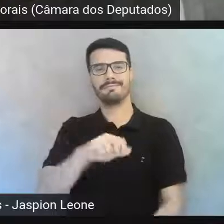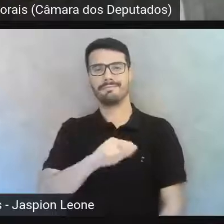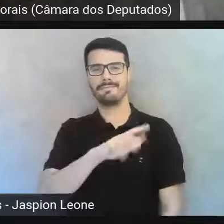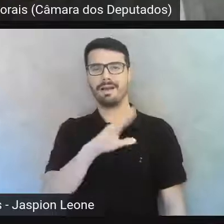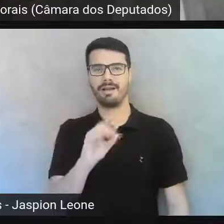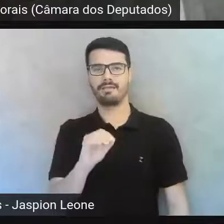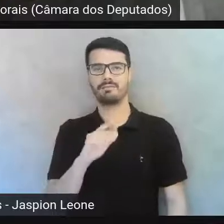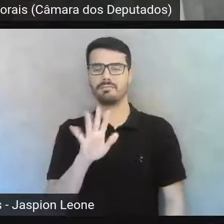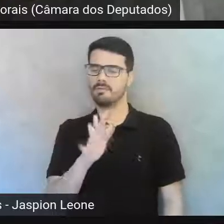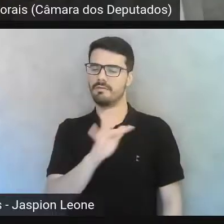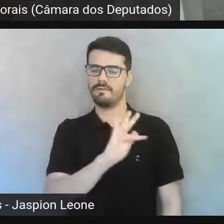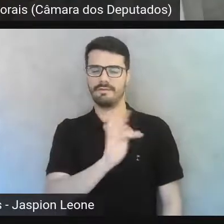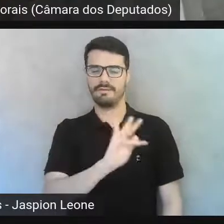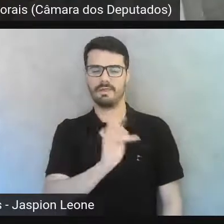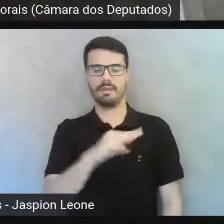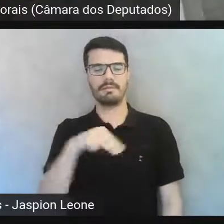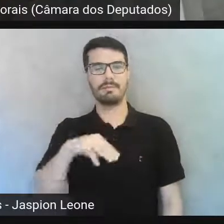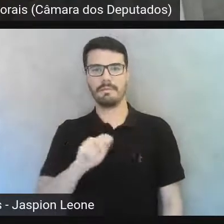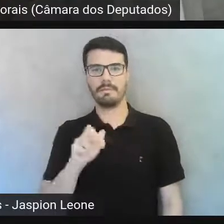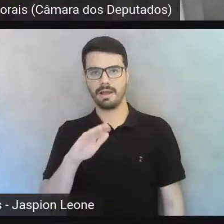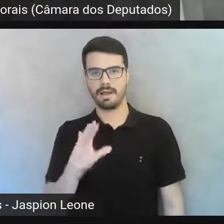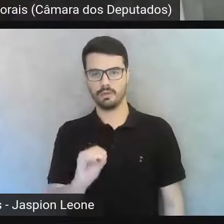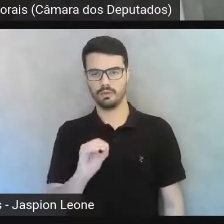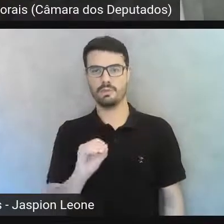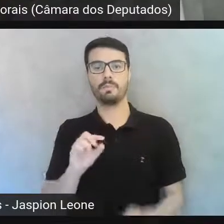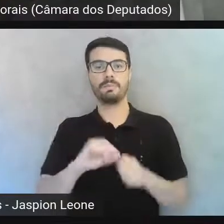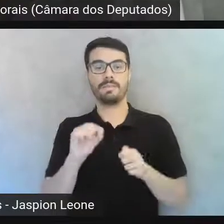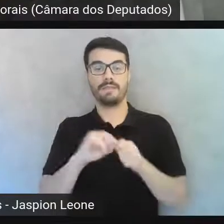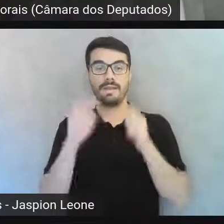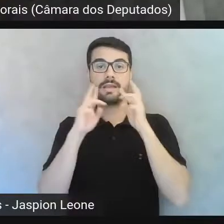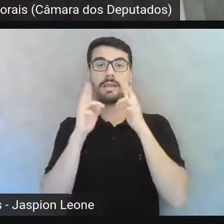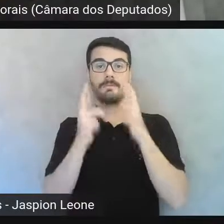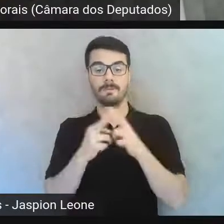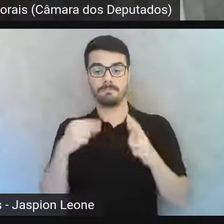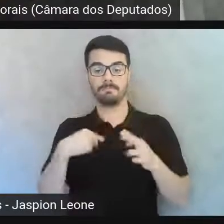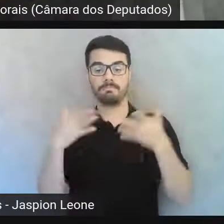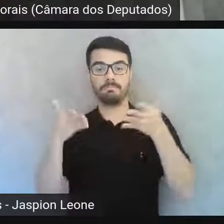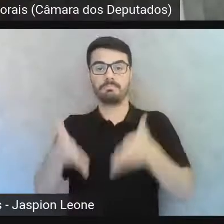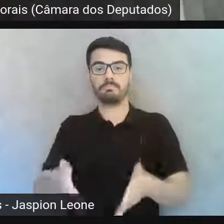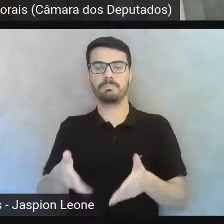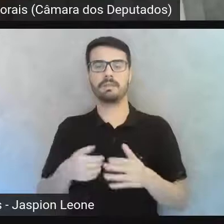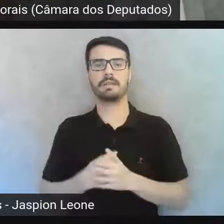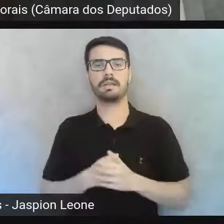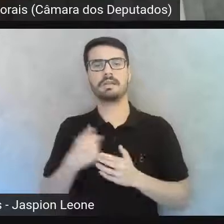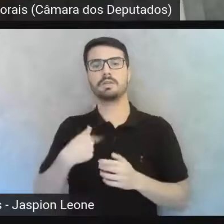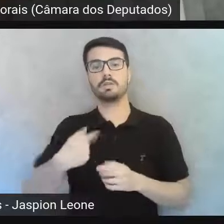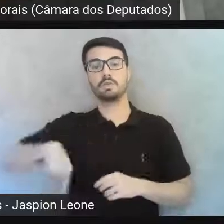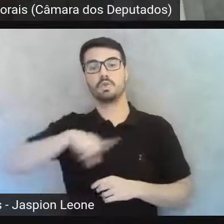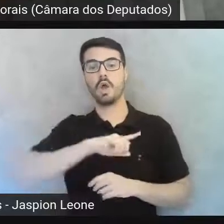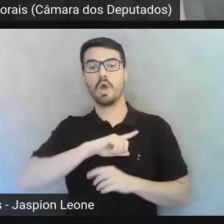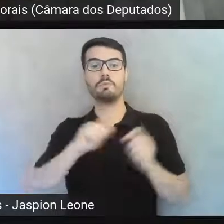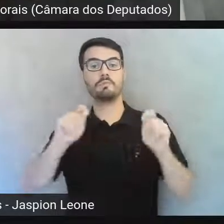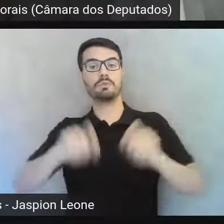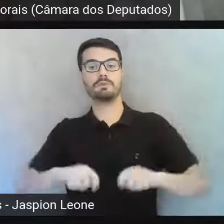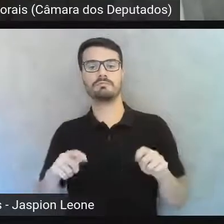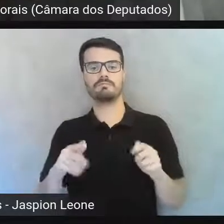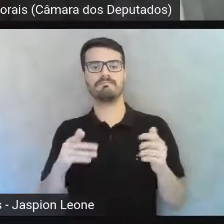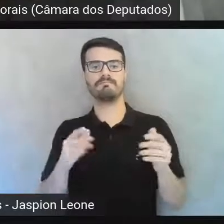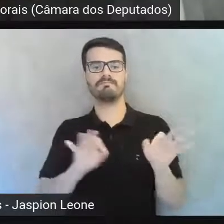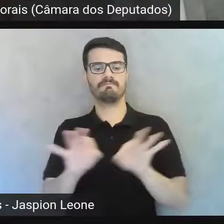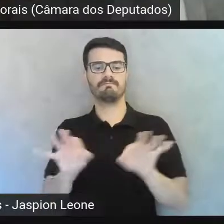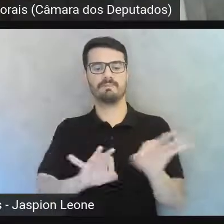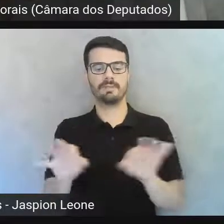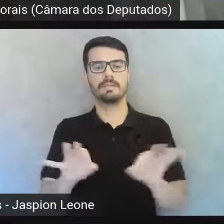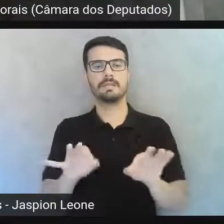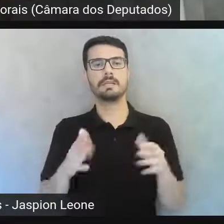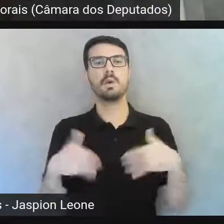de fevereiro, começo de março, a gente fez uma reunião do qual eu participei, que a gente foi construir cenários, e para cada cenário as